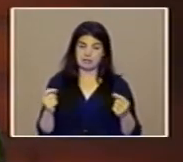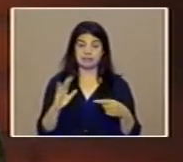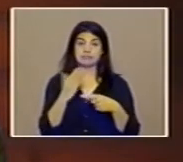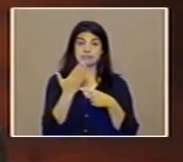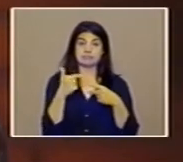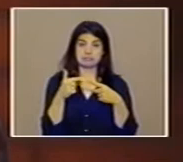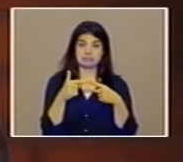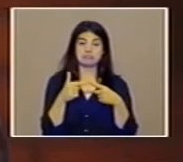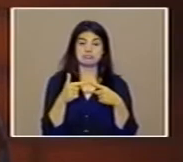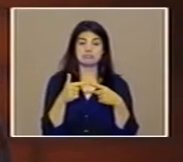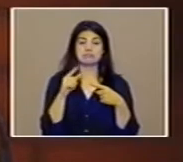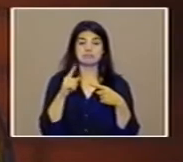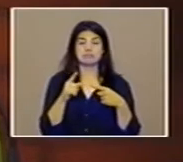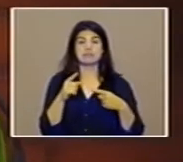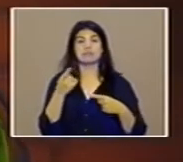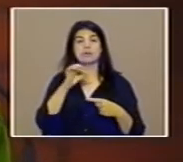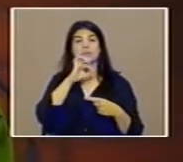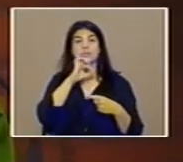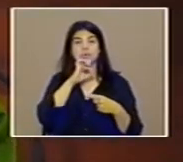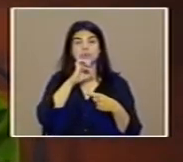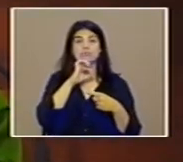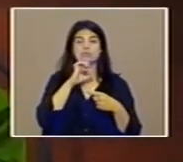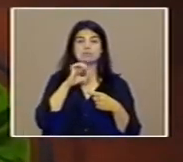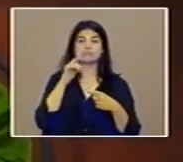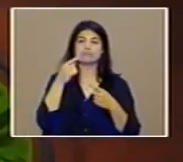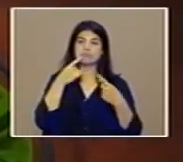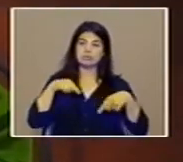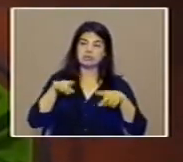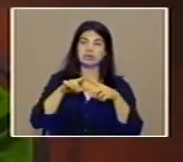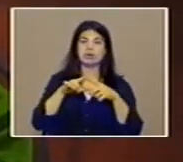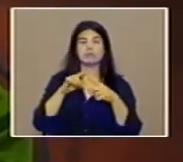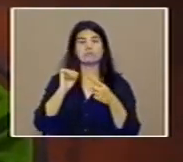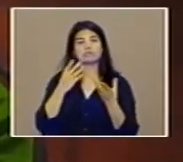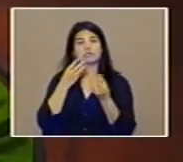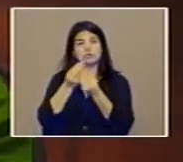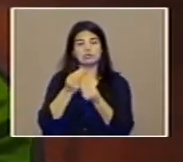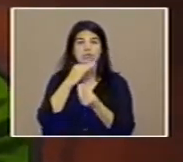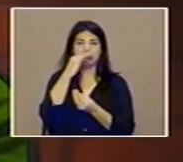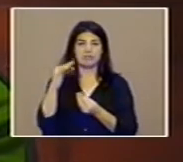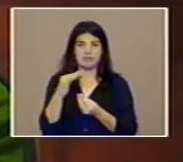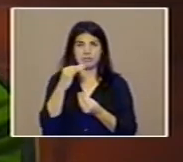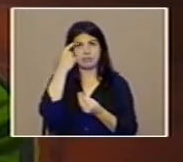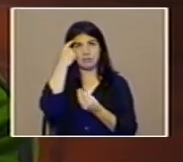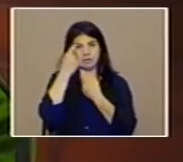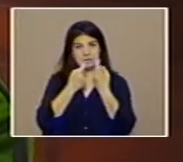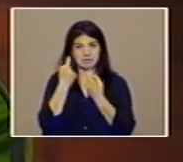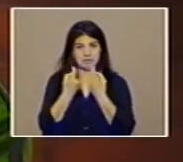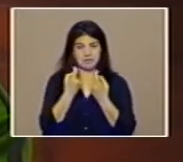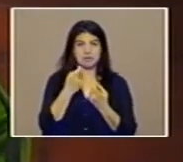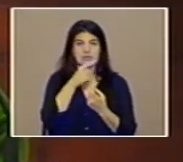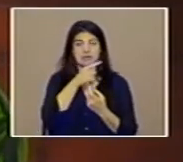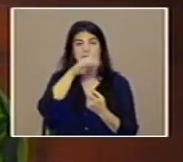o início do sínodo dos bispos sobre a família o Papa Francisco tem pedido que recebemos muito